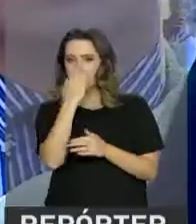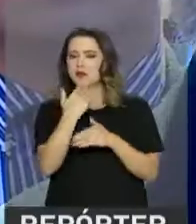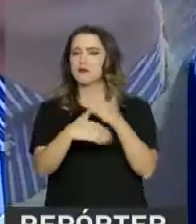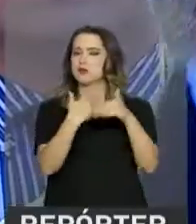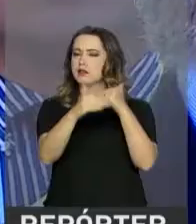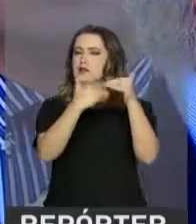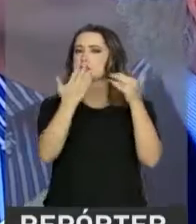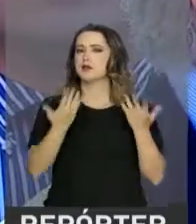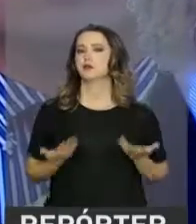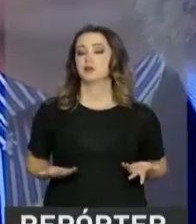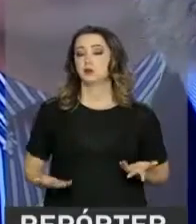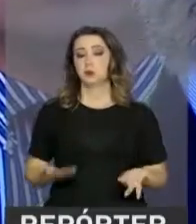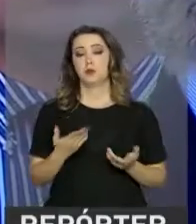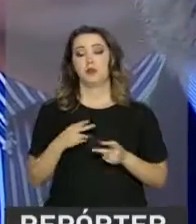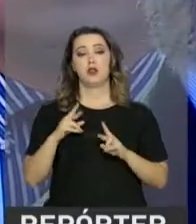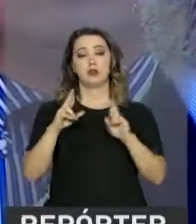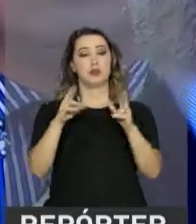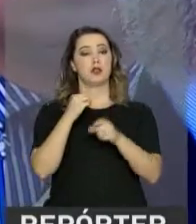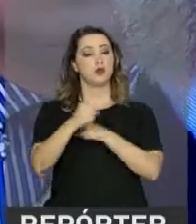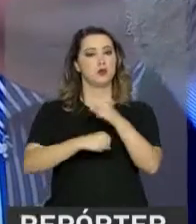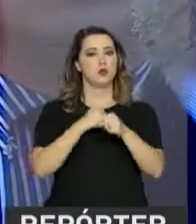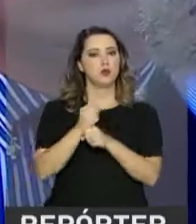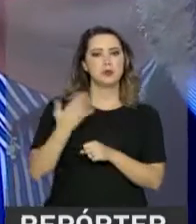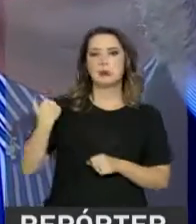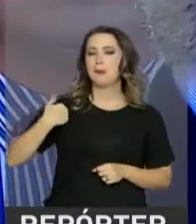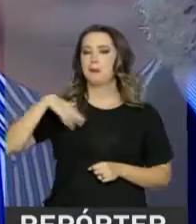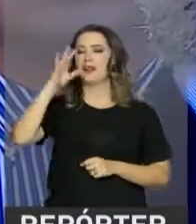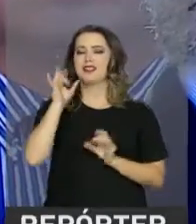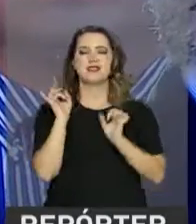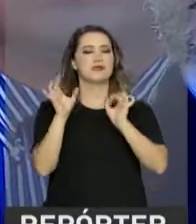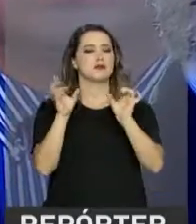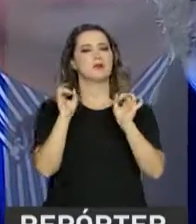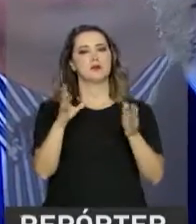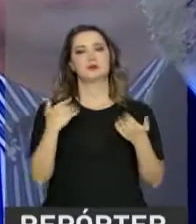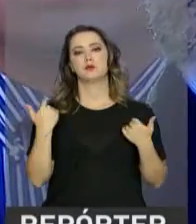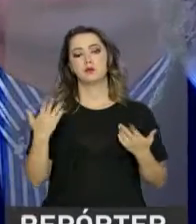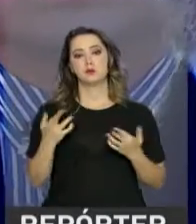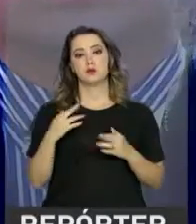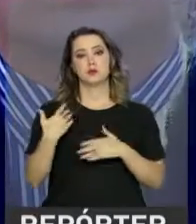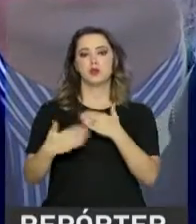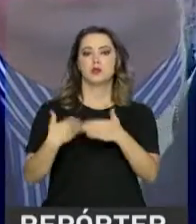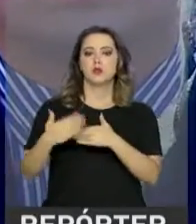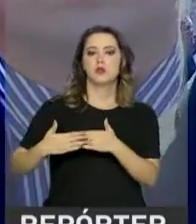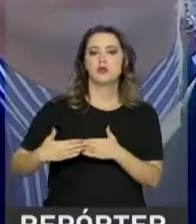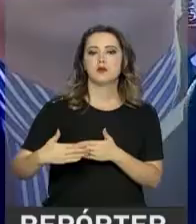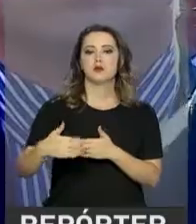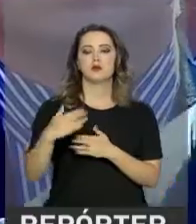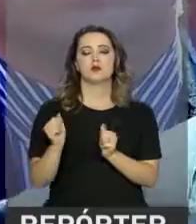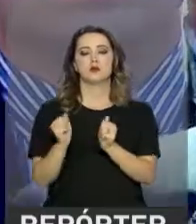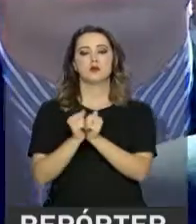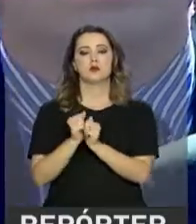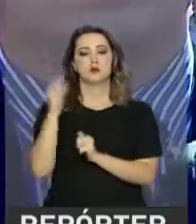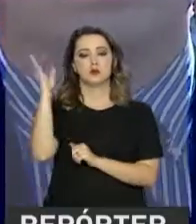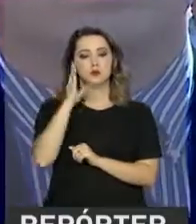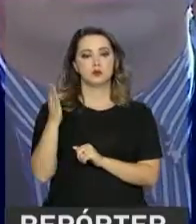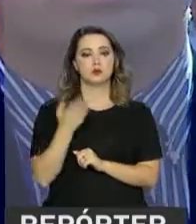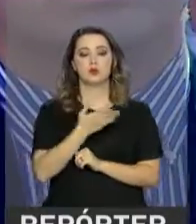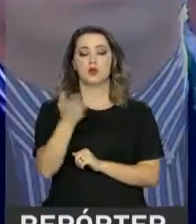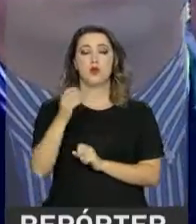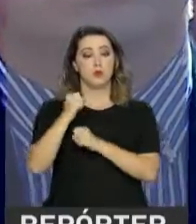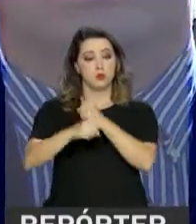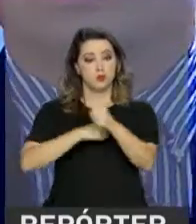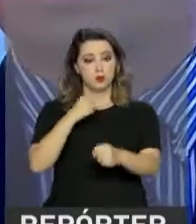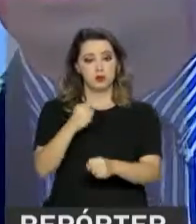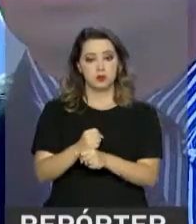retorno. Espero que no ano que vem os senhores tenham uma feira ainda mais produtiva. No ritmo que os senhores vão indo e que o Brasil vai indo, certo e seguramente no ano que